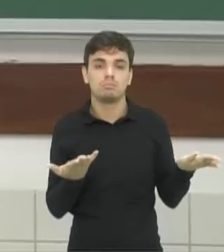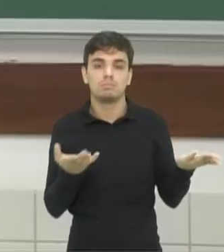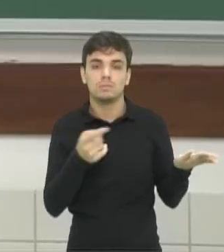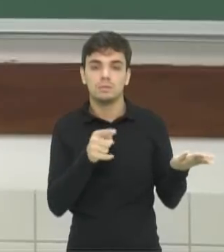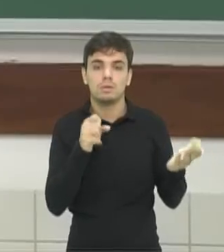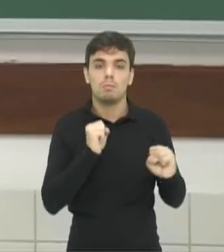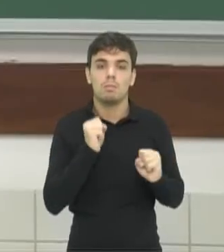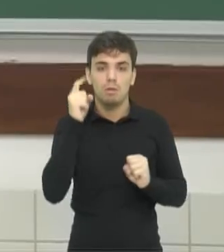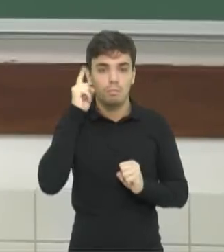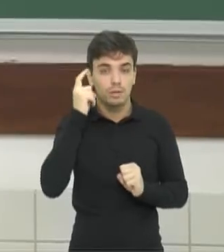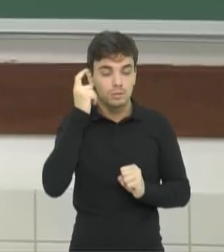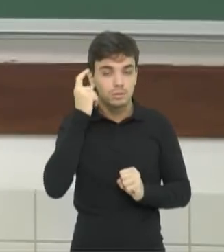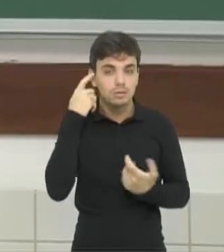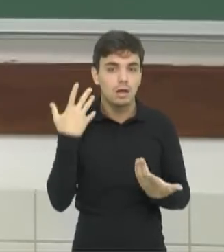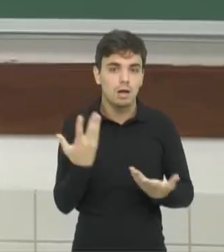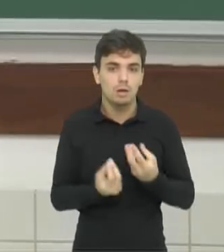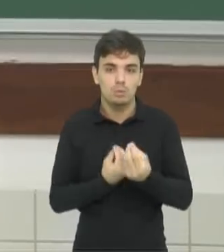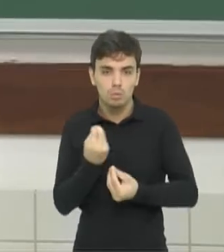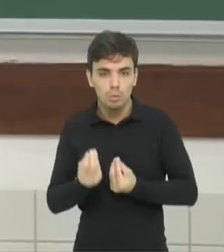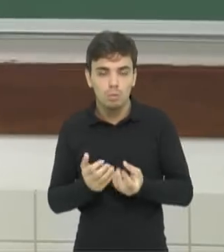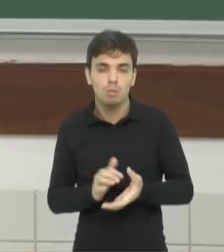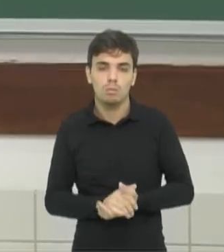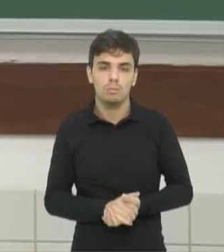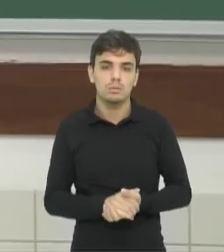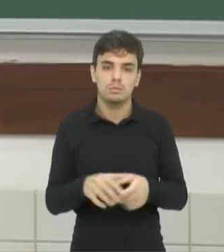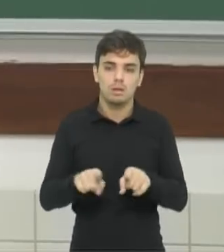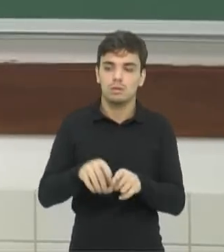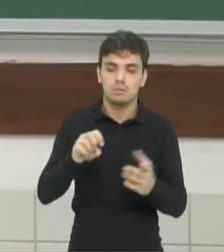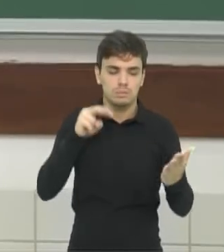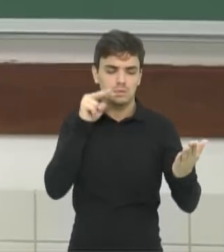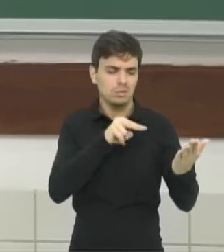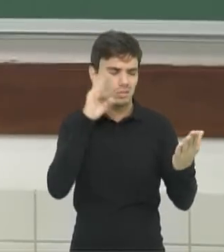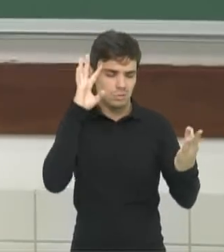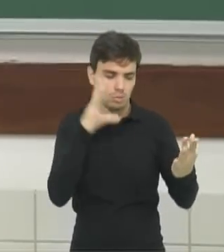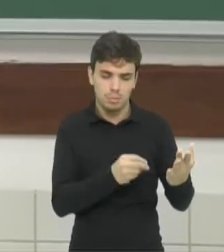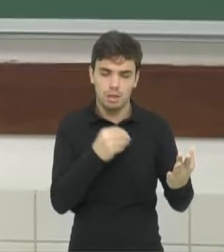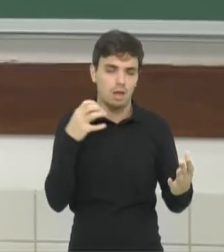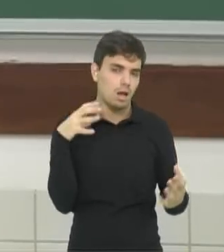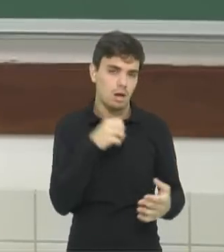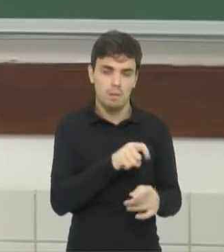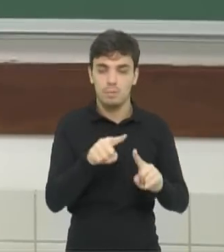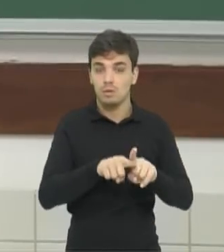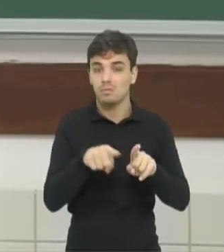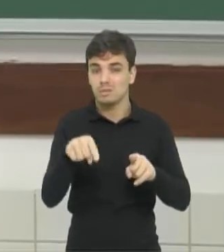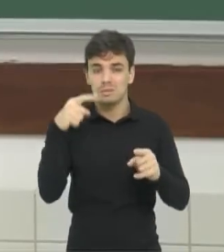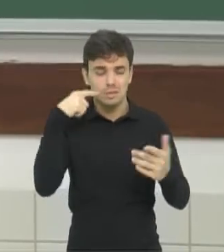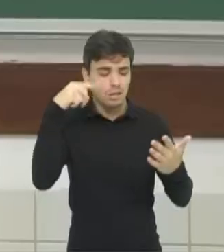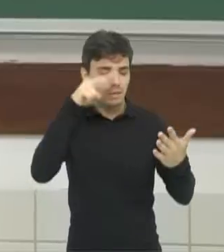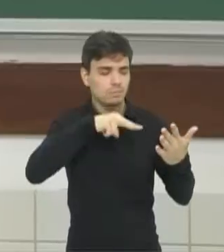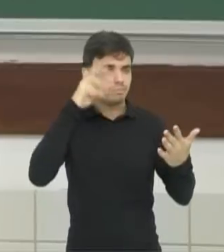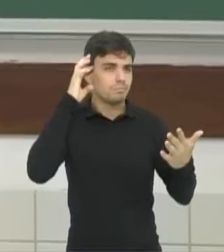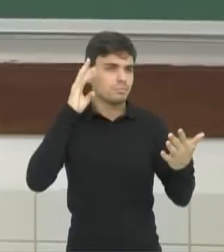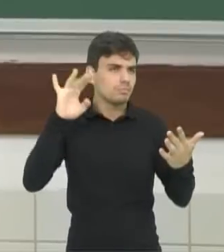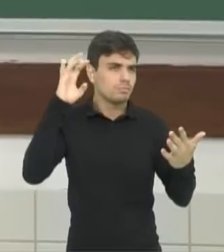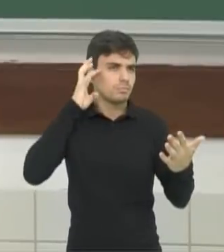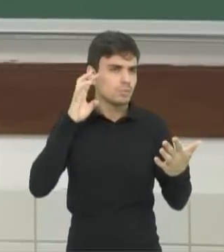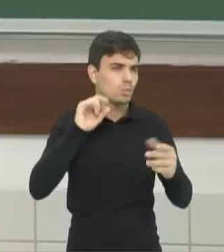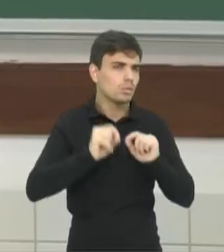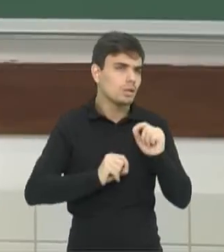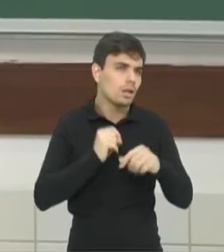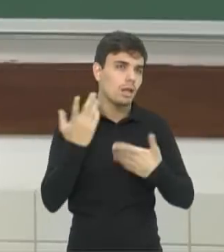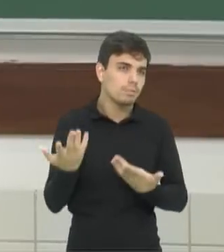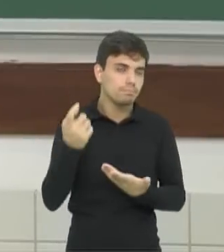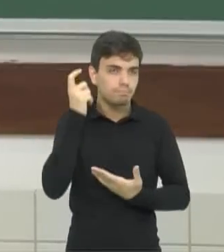que você pode pensar. Não é somente uma coisa que você olha e entende. É algo que você tem que refletir para entender a